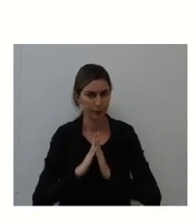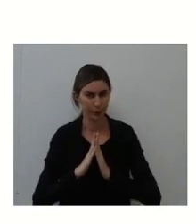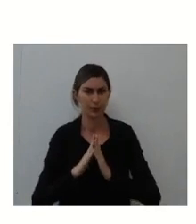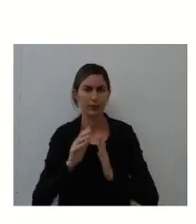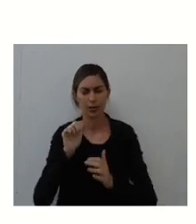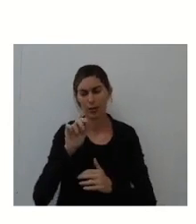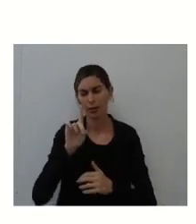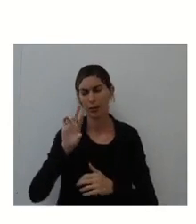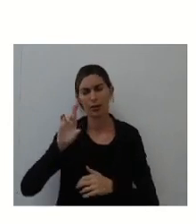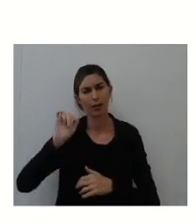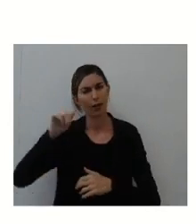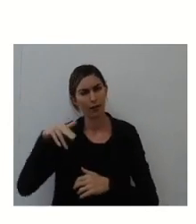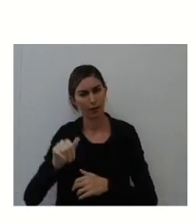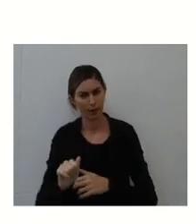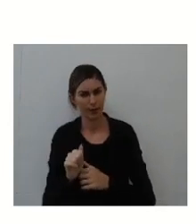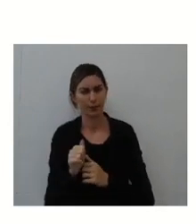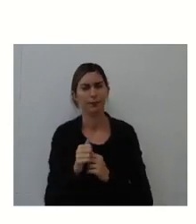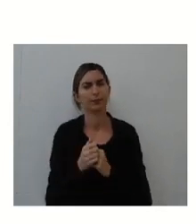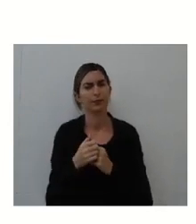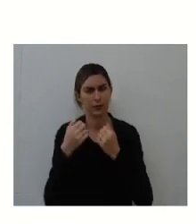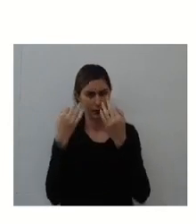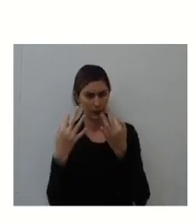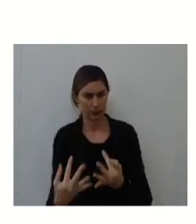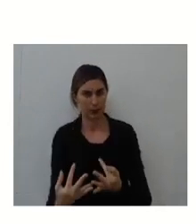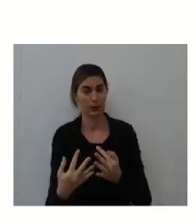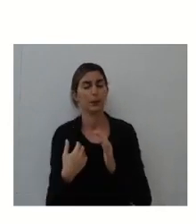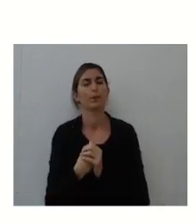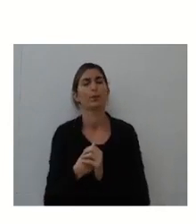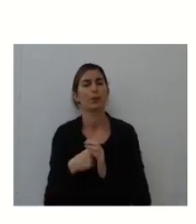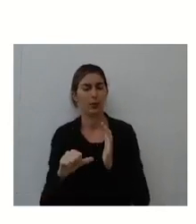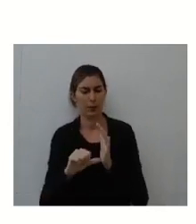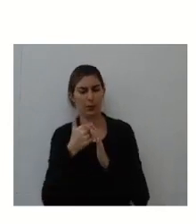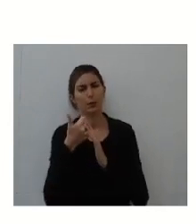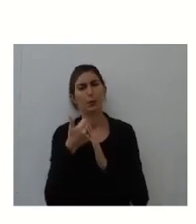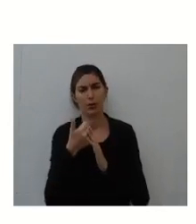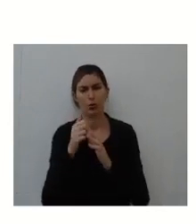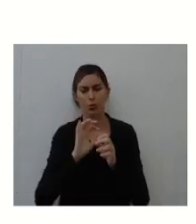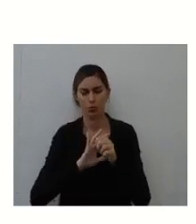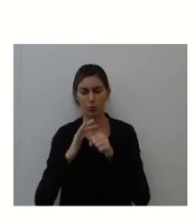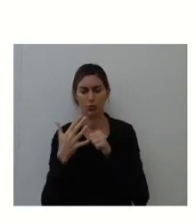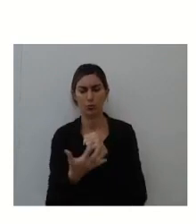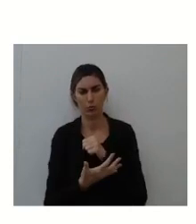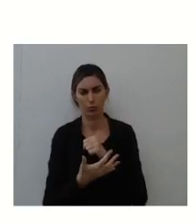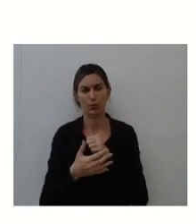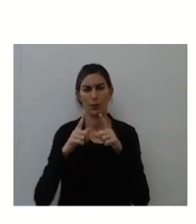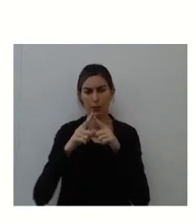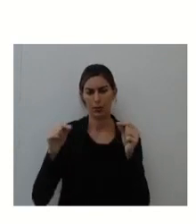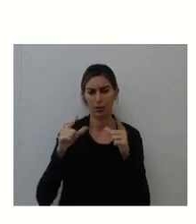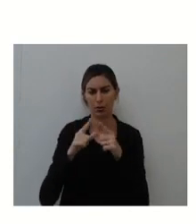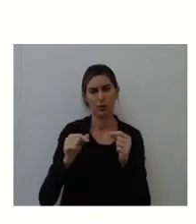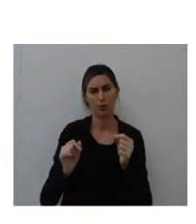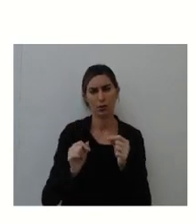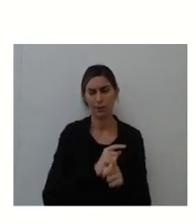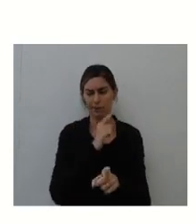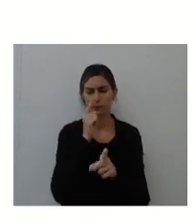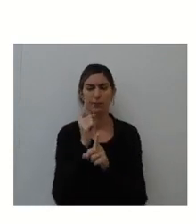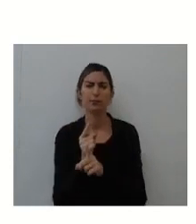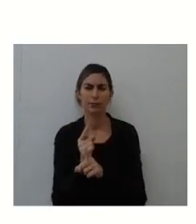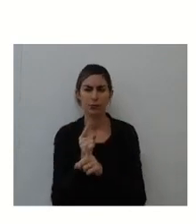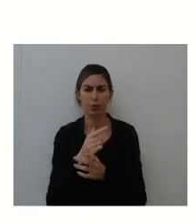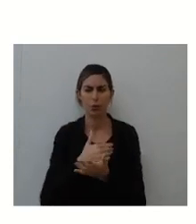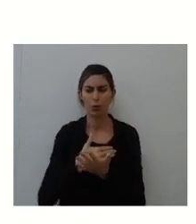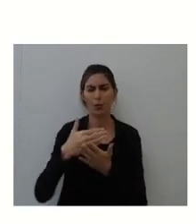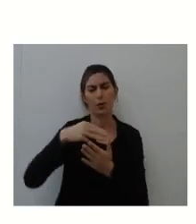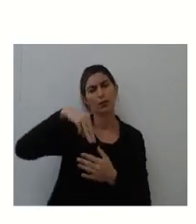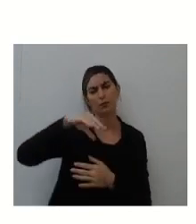Adriana Isiel, Correio Brasiliense. Então diz o seguinte: o primeiro caso de coronavírus em Brasília foi diagnosticado no início